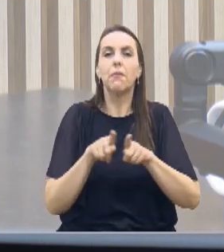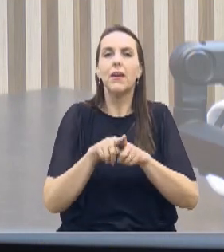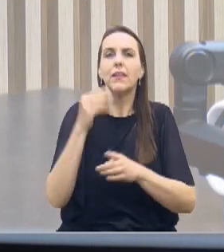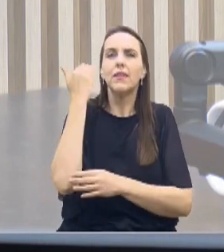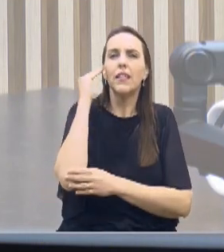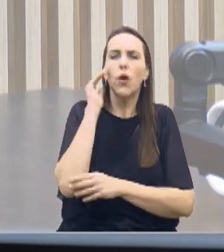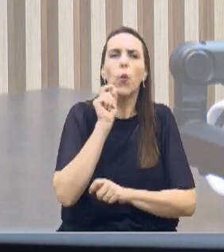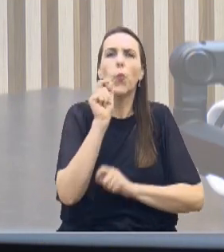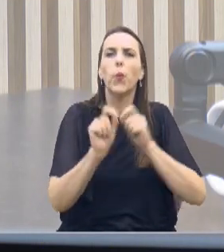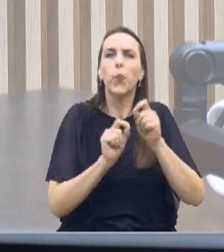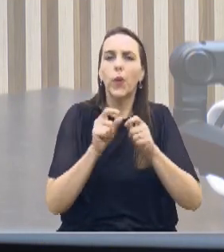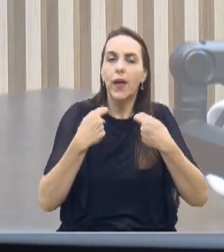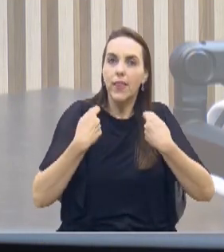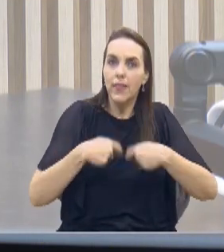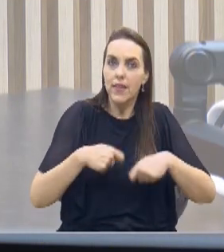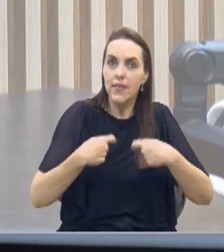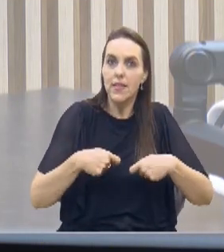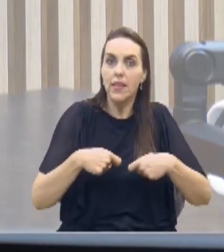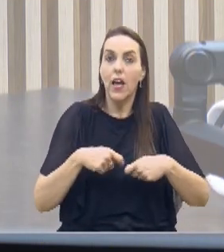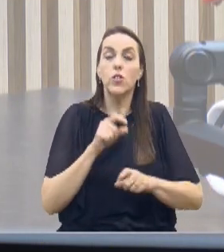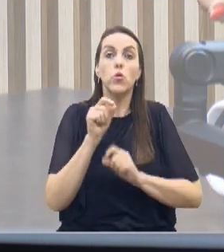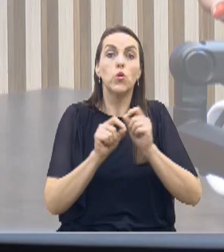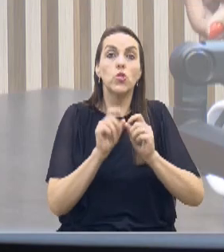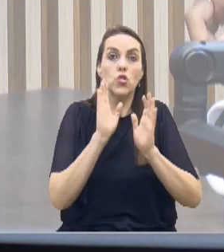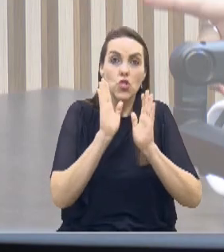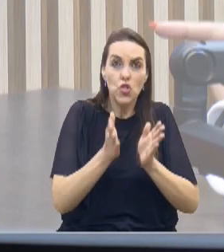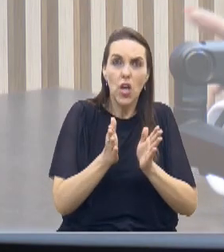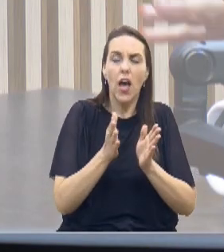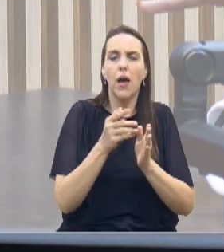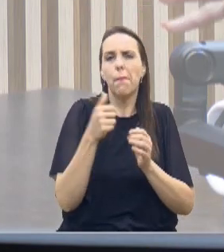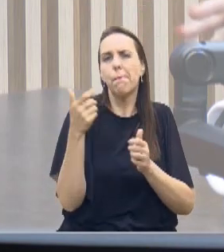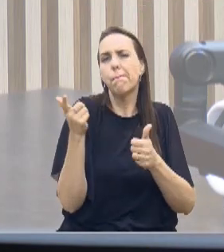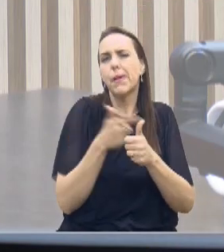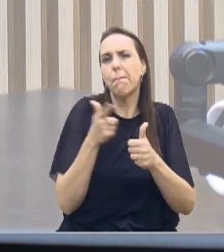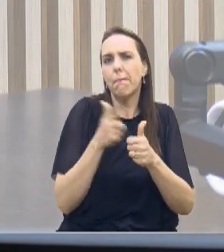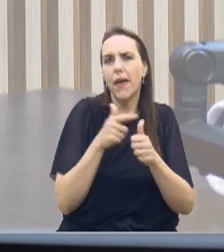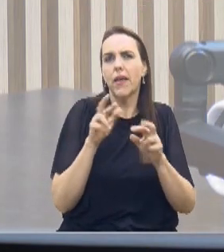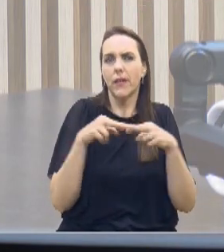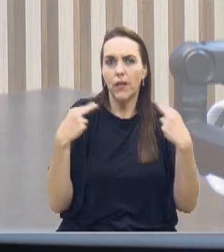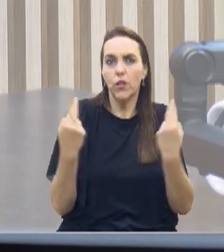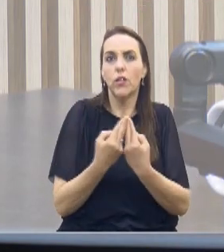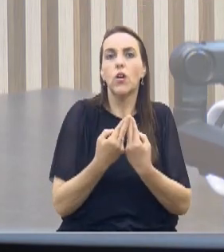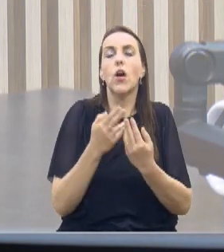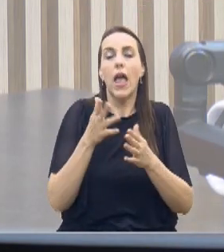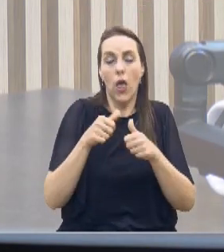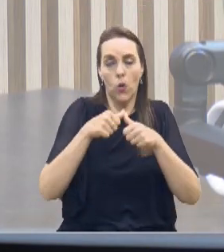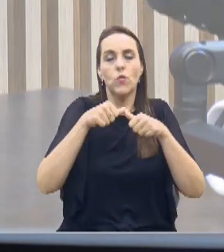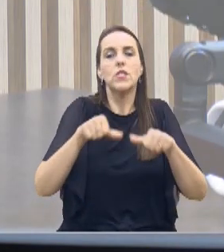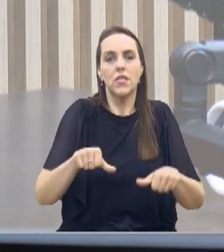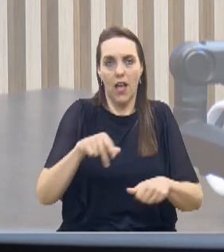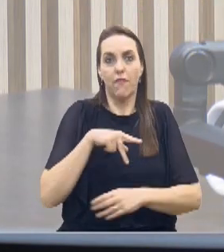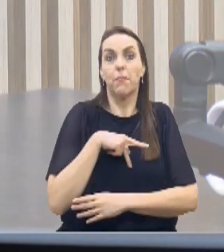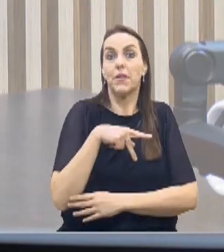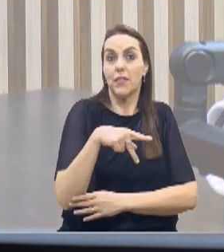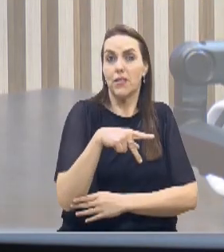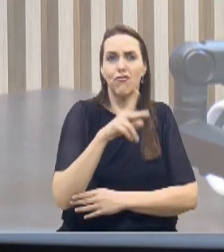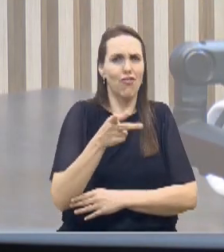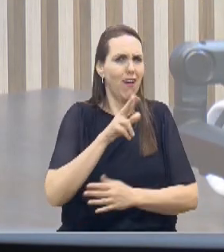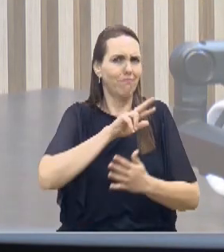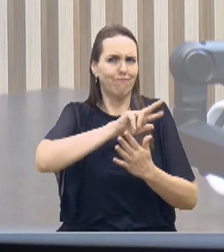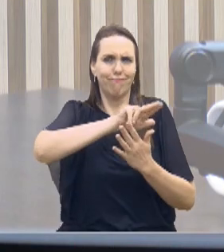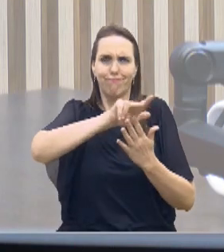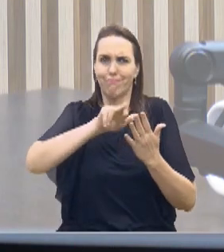as necessidades, e que a gente já trouxe lá na primeira sessão, né, que eu estava presidindo, já várias questões